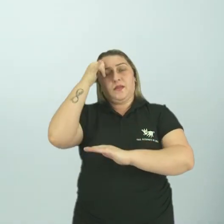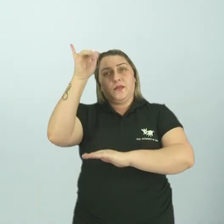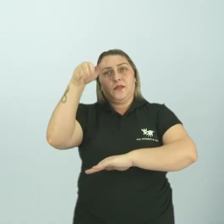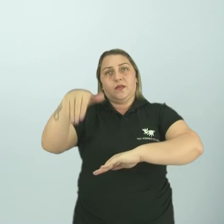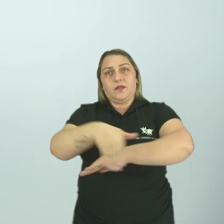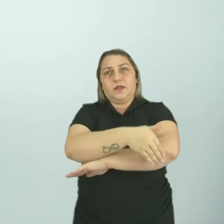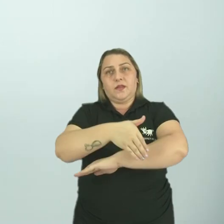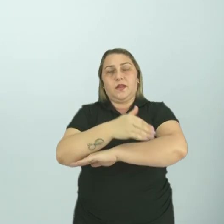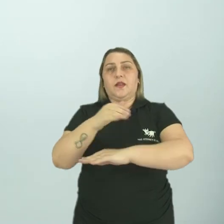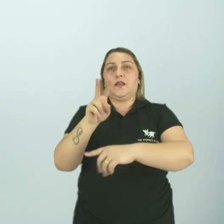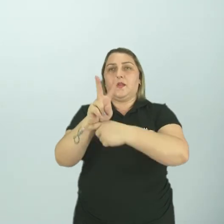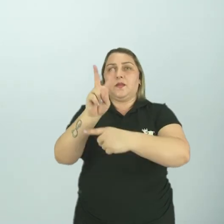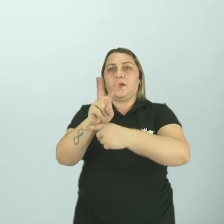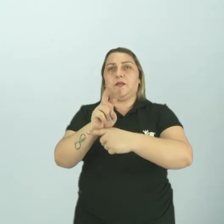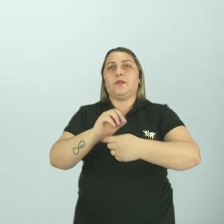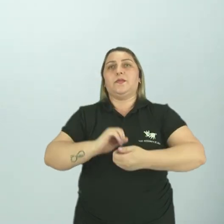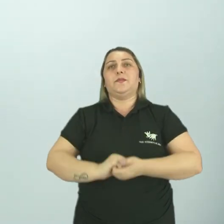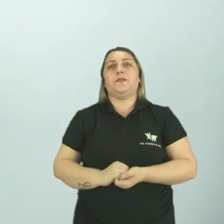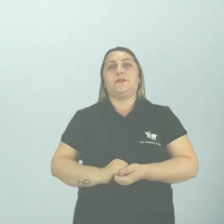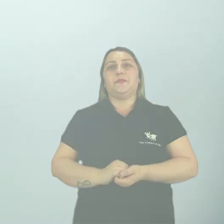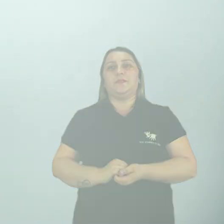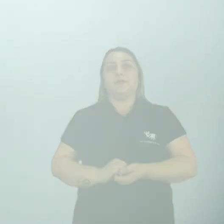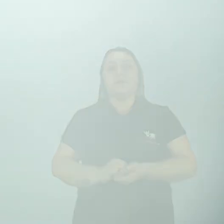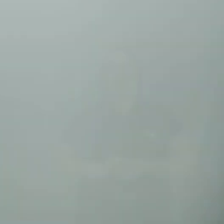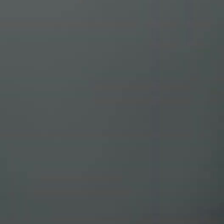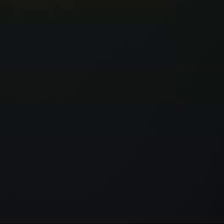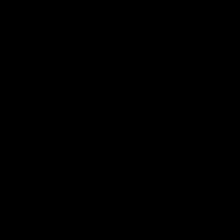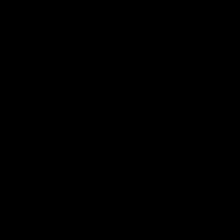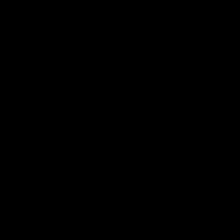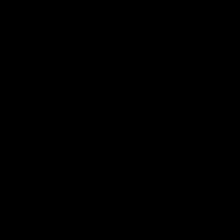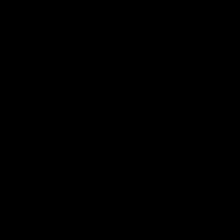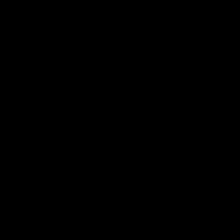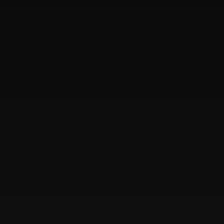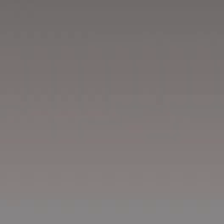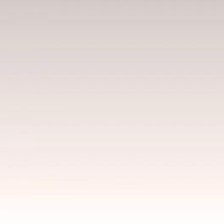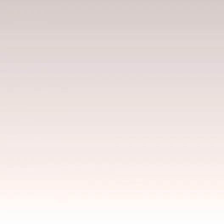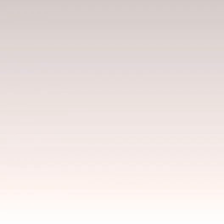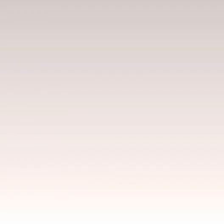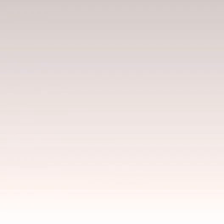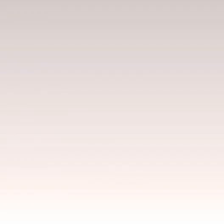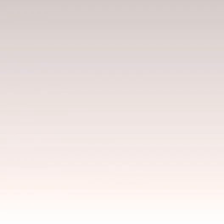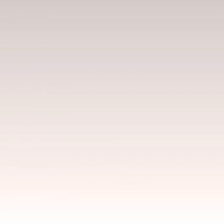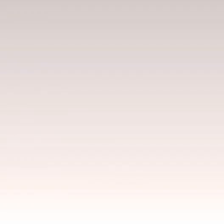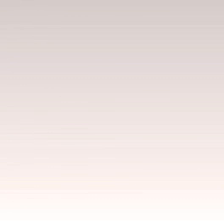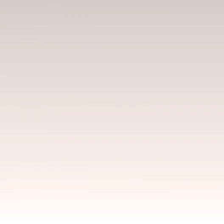Fiquem em casa e se cuidem.